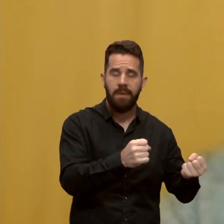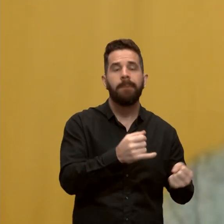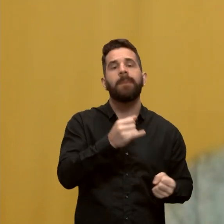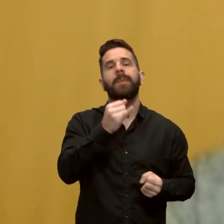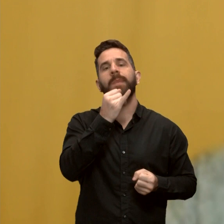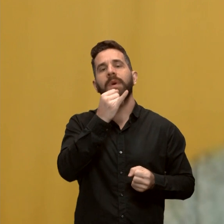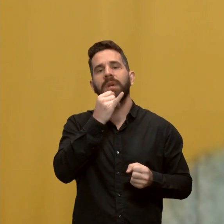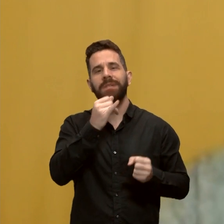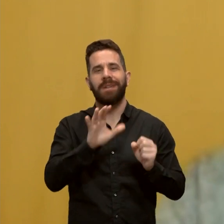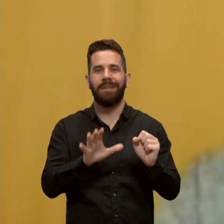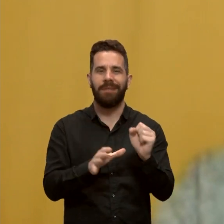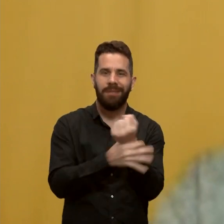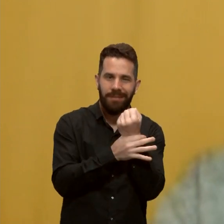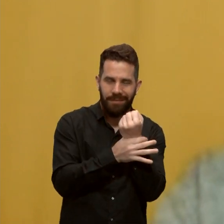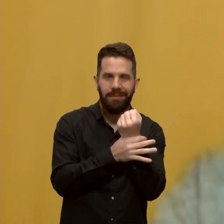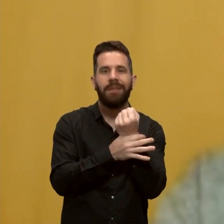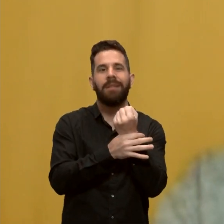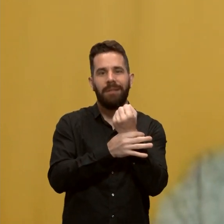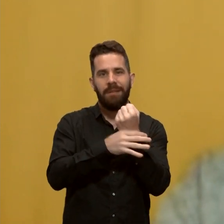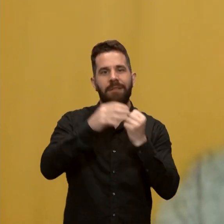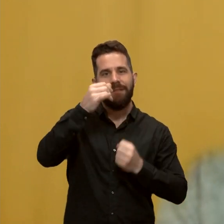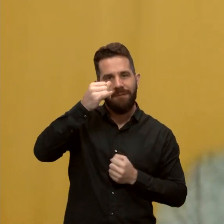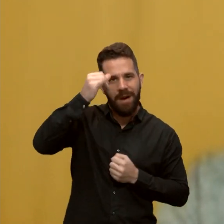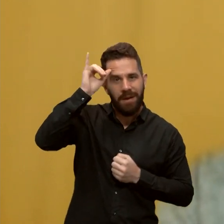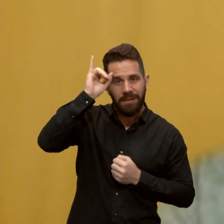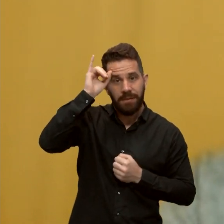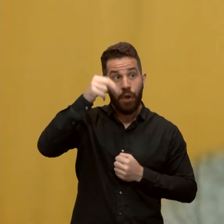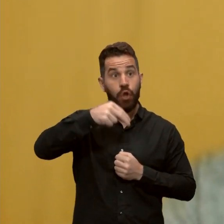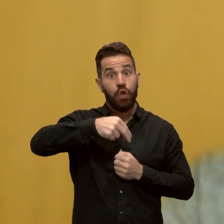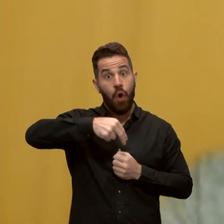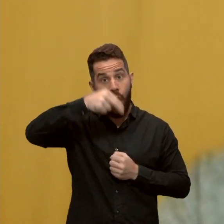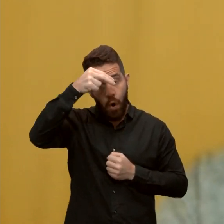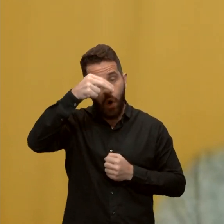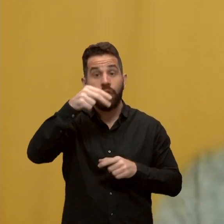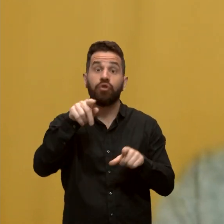fazendas na região norte, na região centro-oeste, que vêm